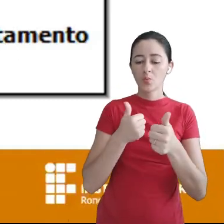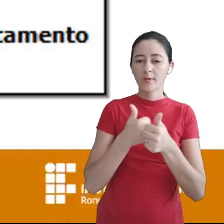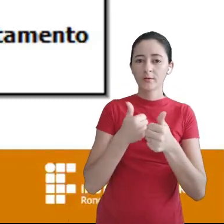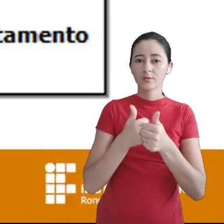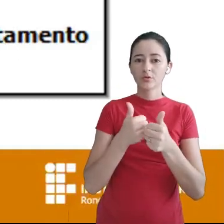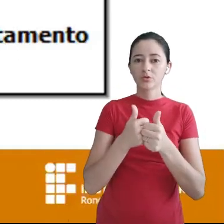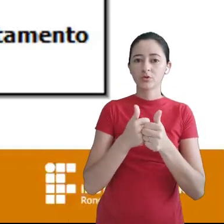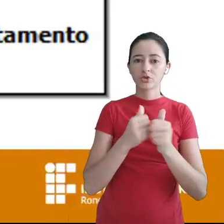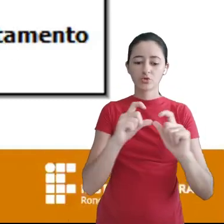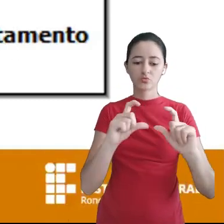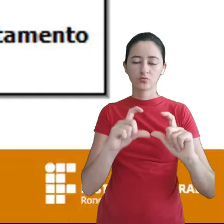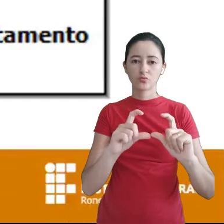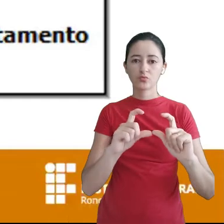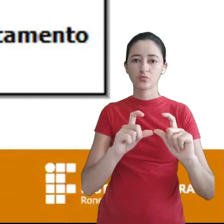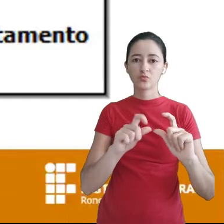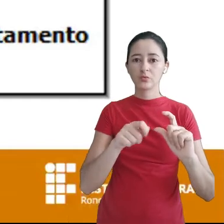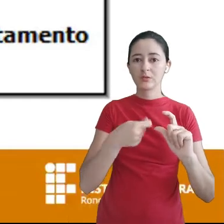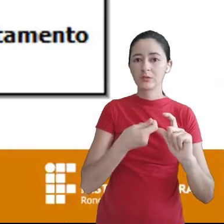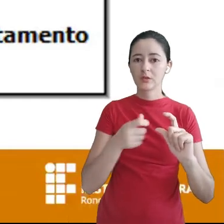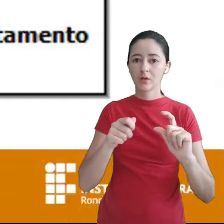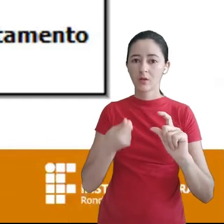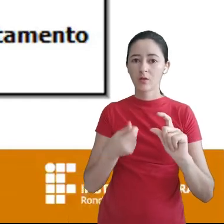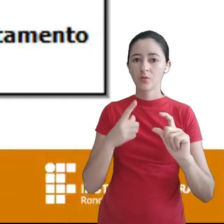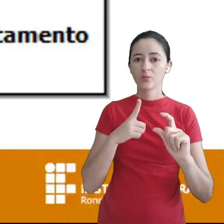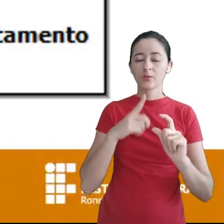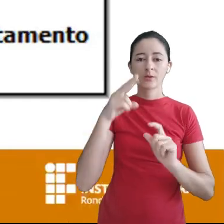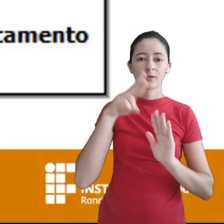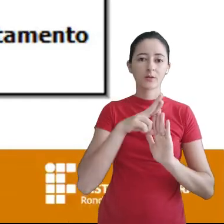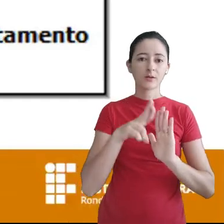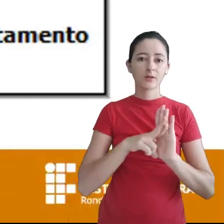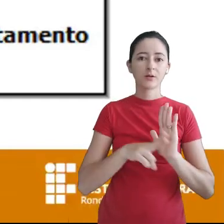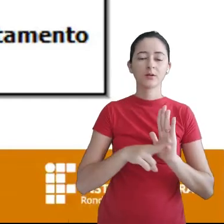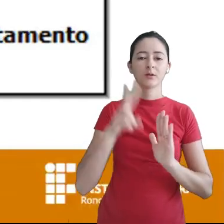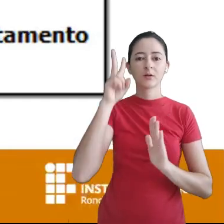departamento, o sinal será do lado de departamento. Lembrado das regrinhas?